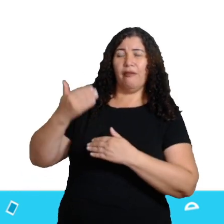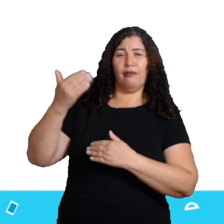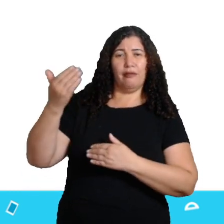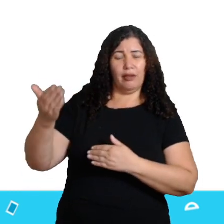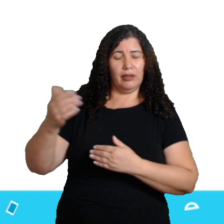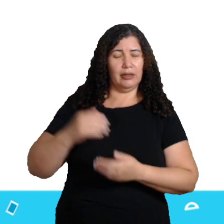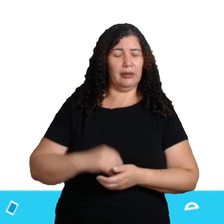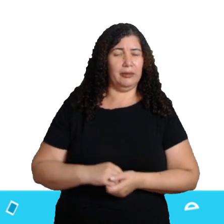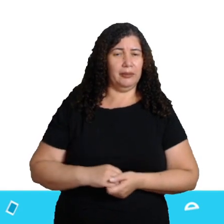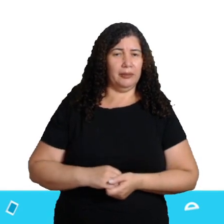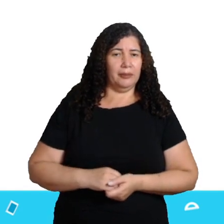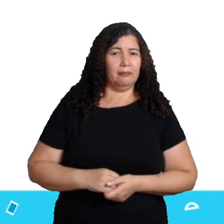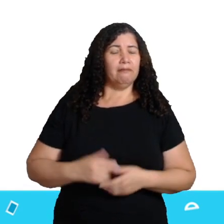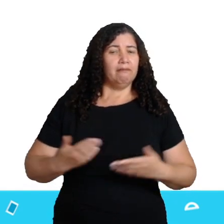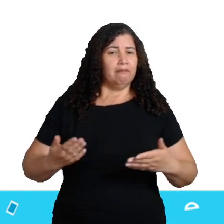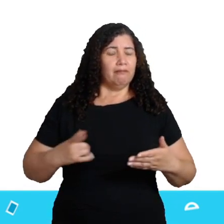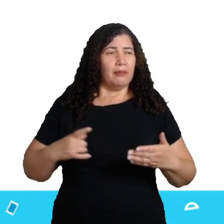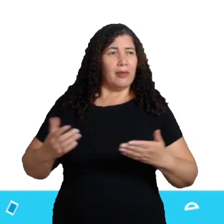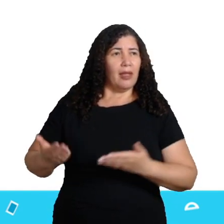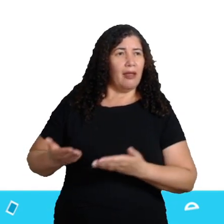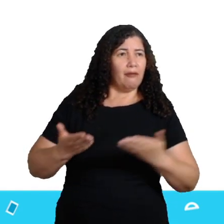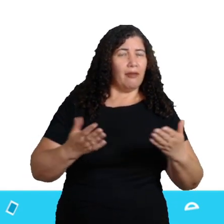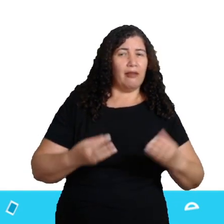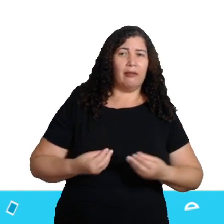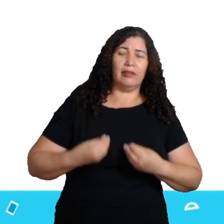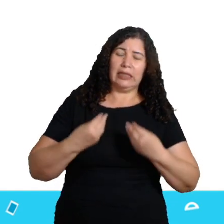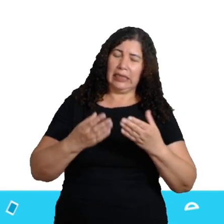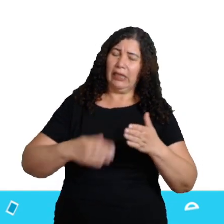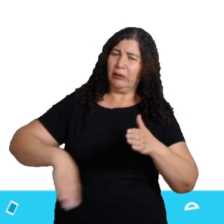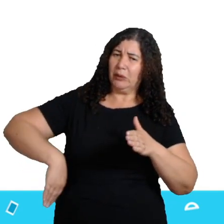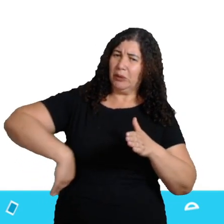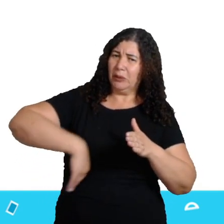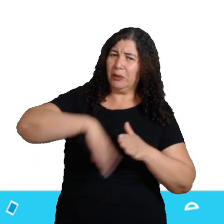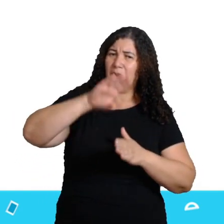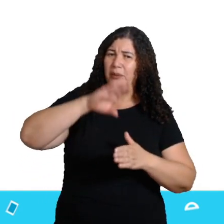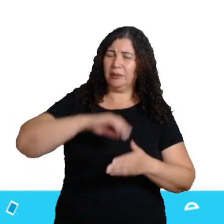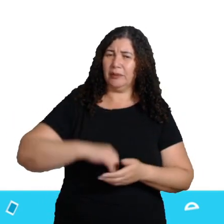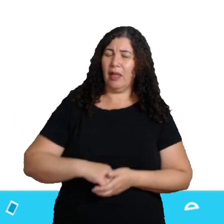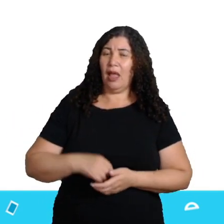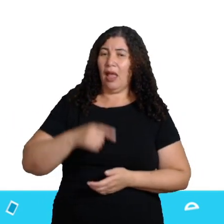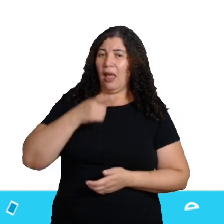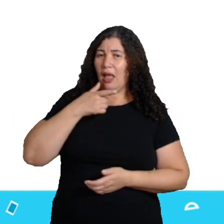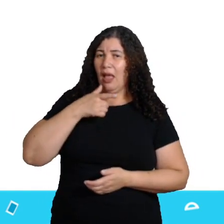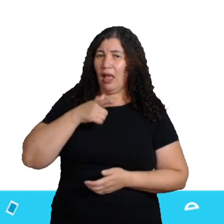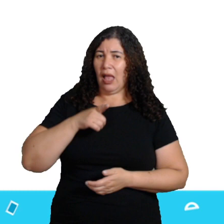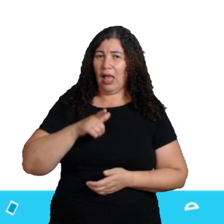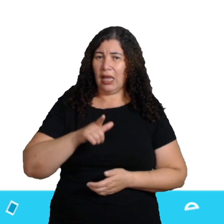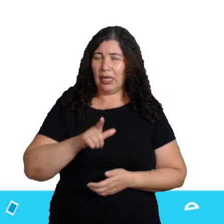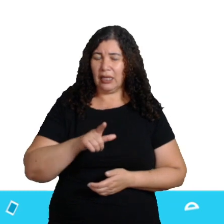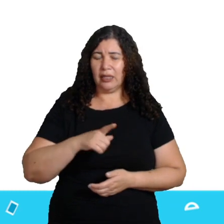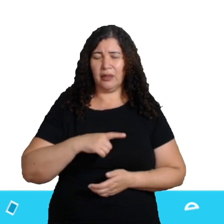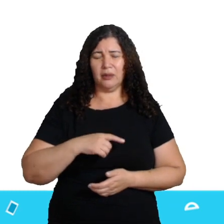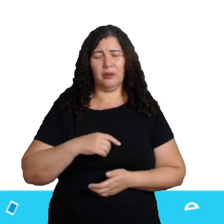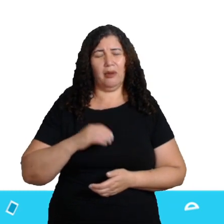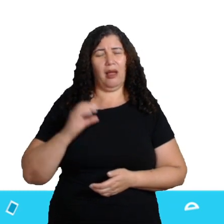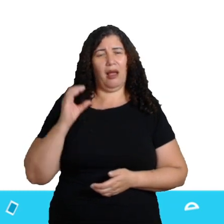que levava e dava pontapé. A língua, breve